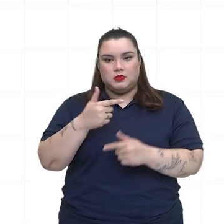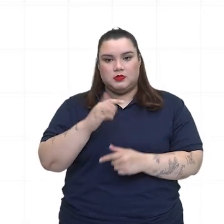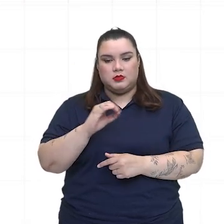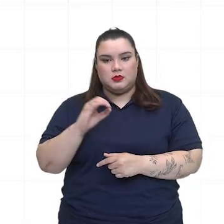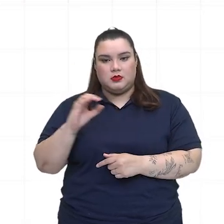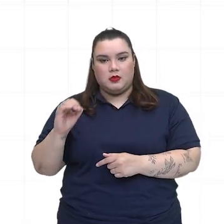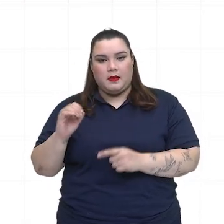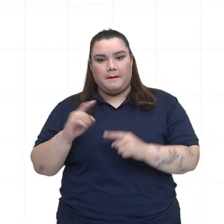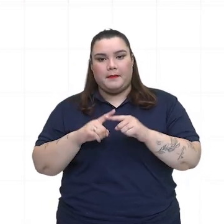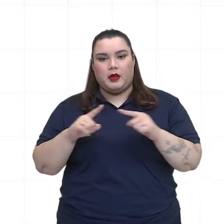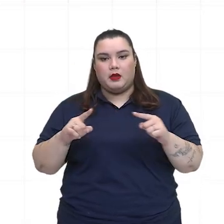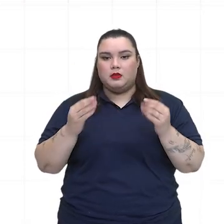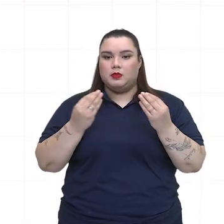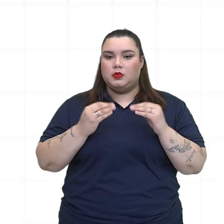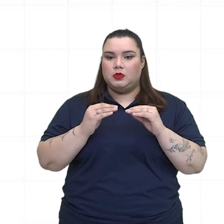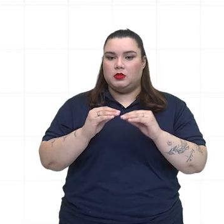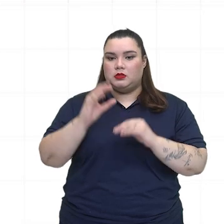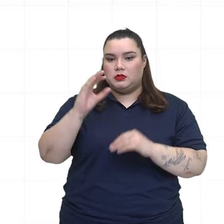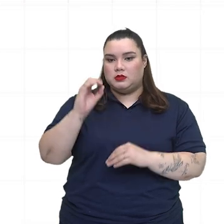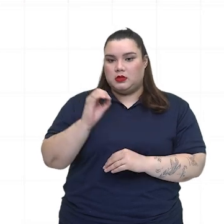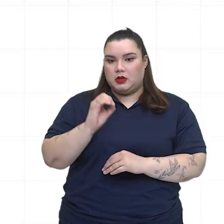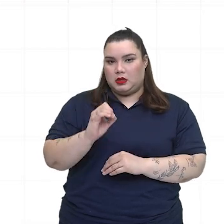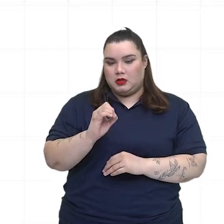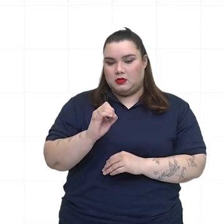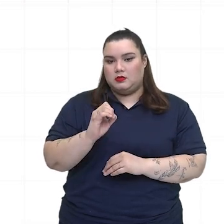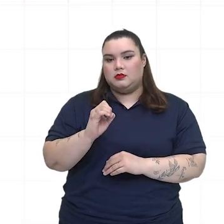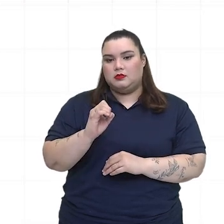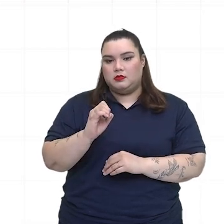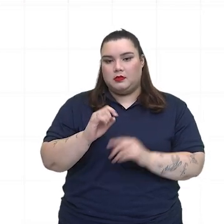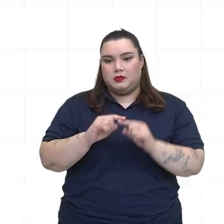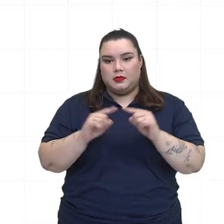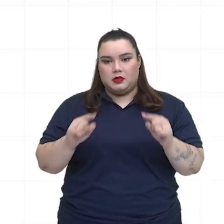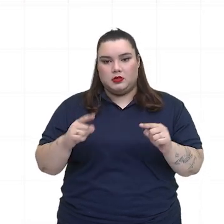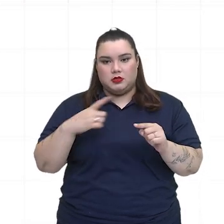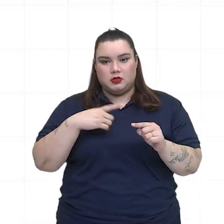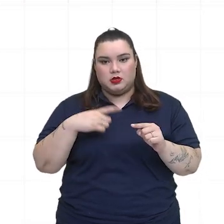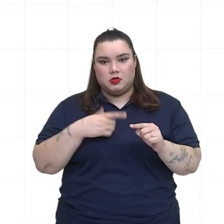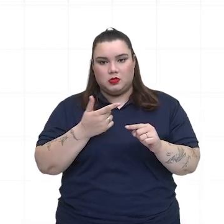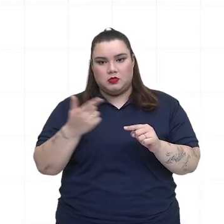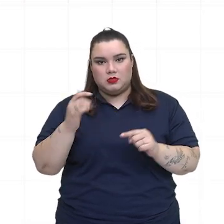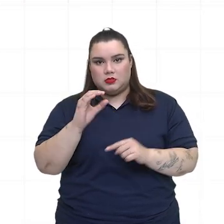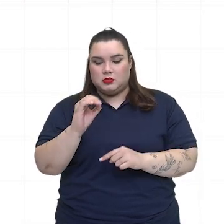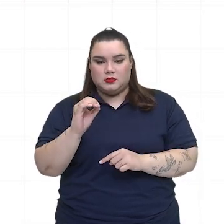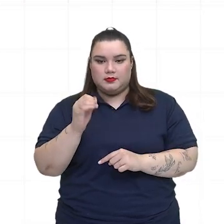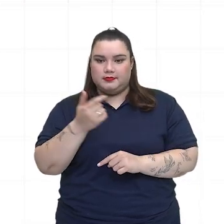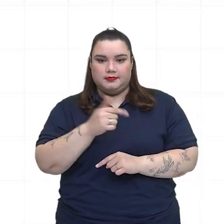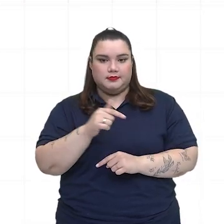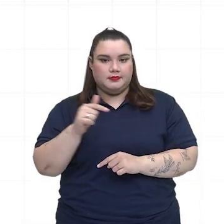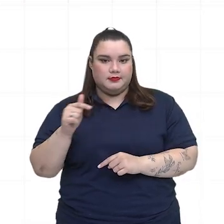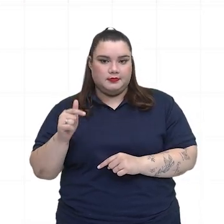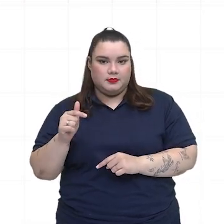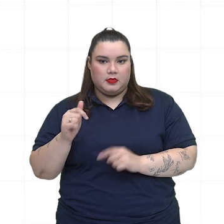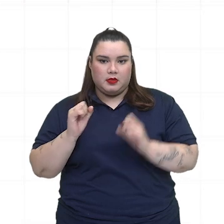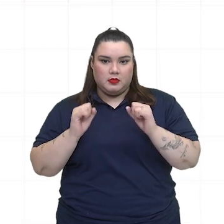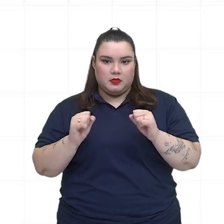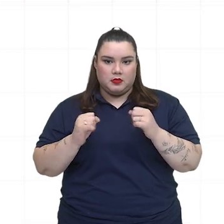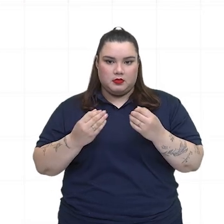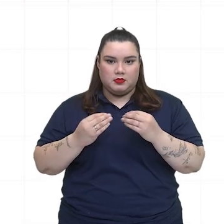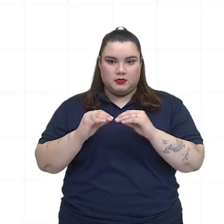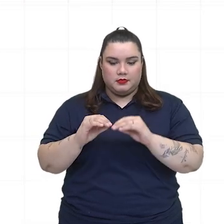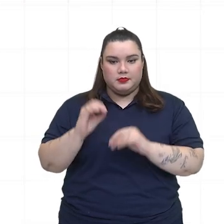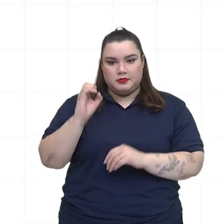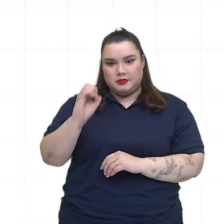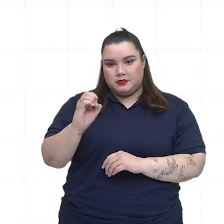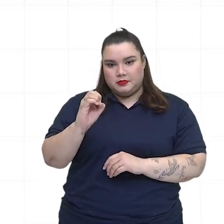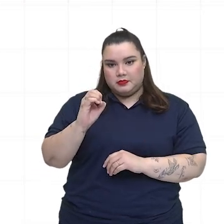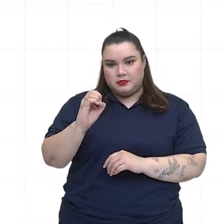200. Mas aí a gente pode acrescentar o zero, né? Mas a gente tem outro zero aqui? Não, né? Posso acrescentar o zero